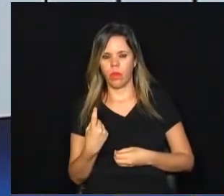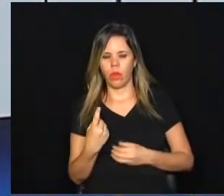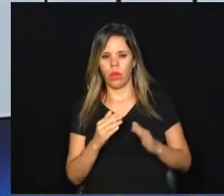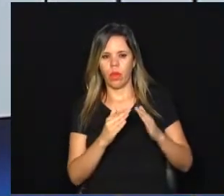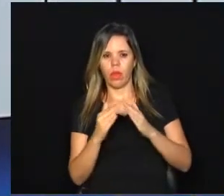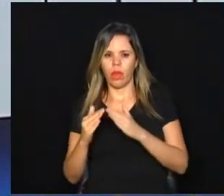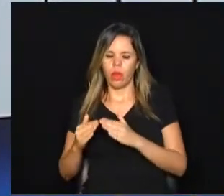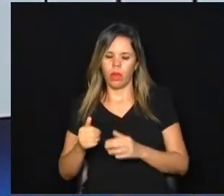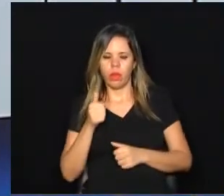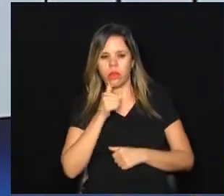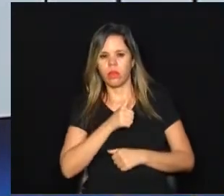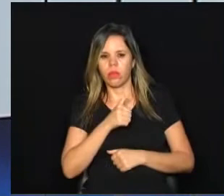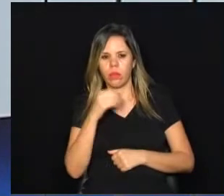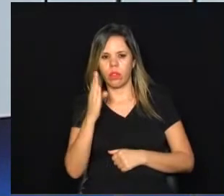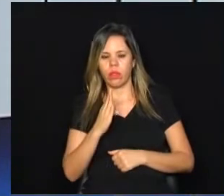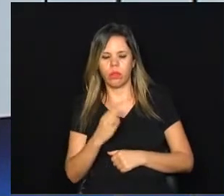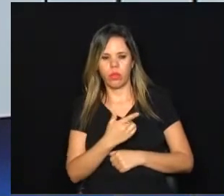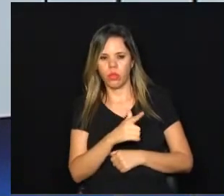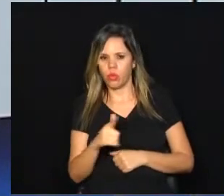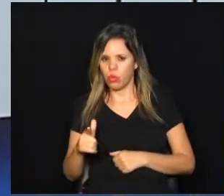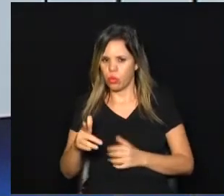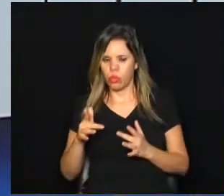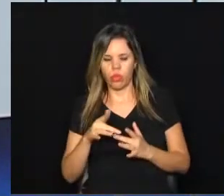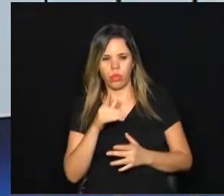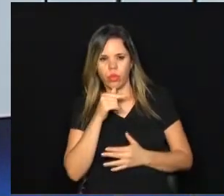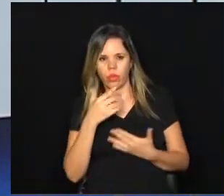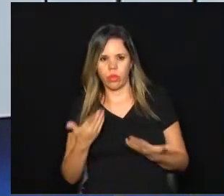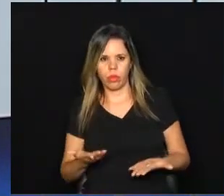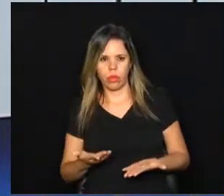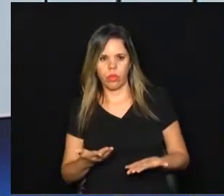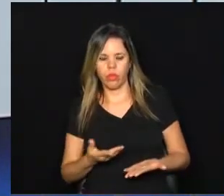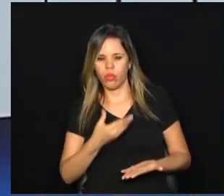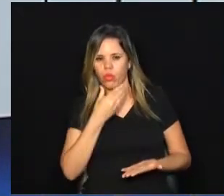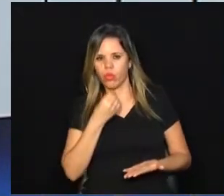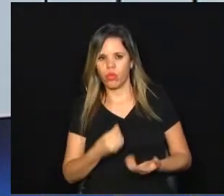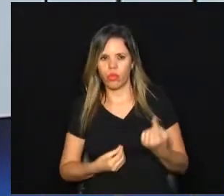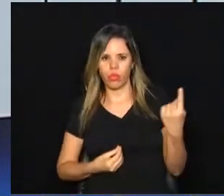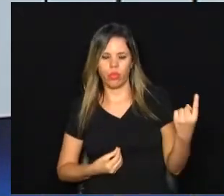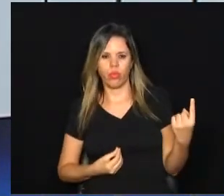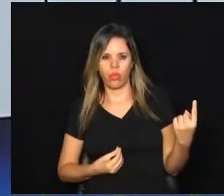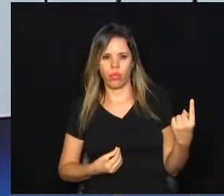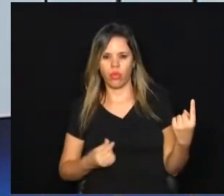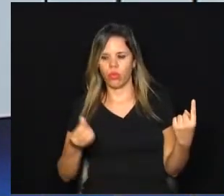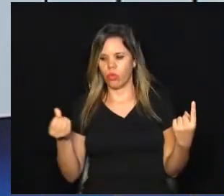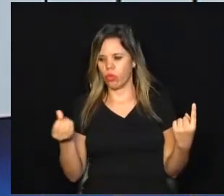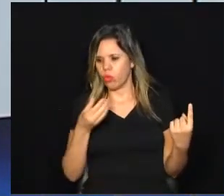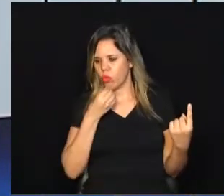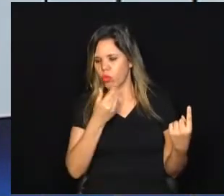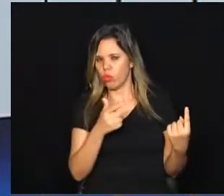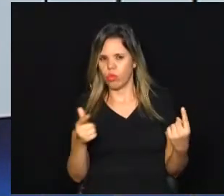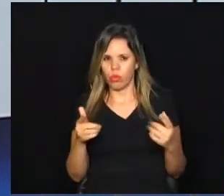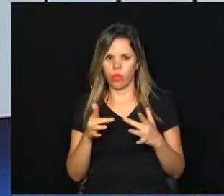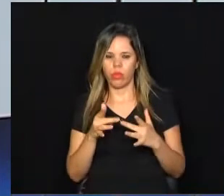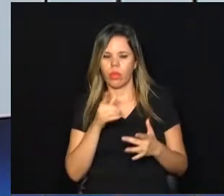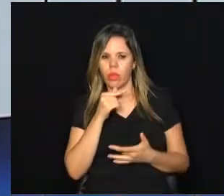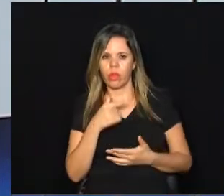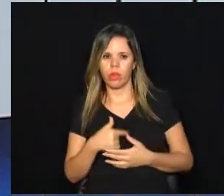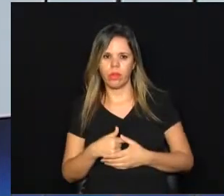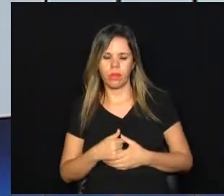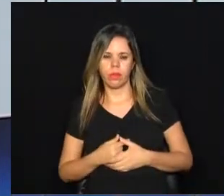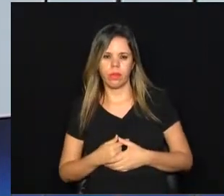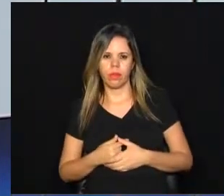7 mulheres no Brasil não tinha acesso à água e, no caso dos homens, 1 em cada 6 não tinham água. E mais,